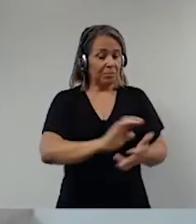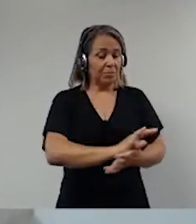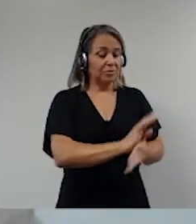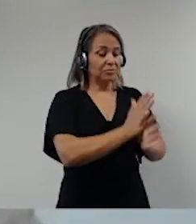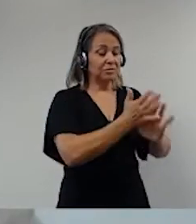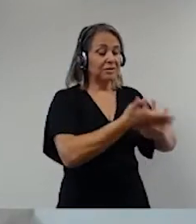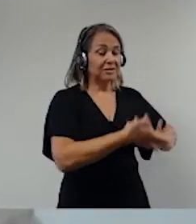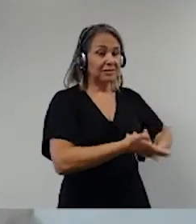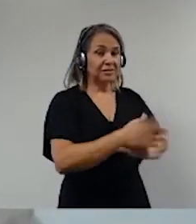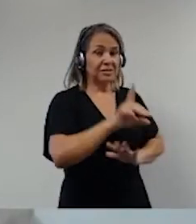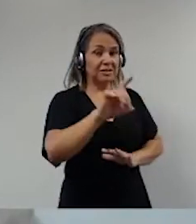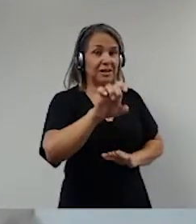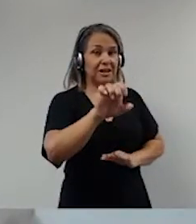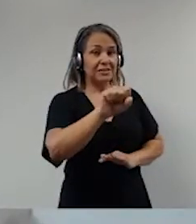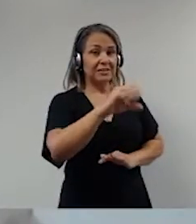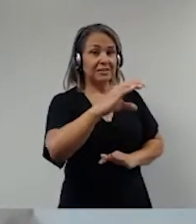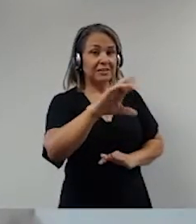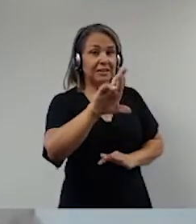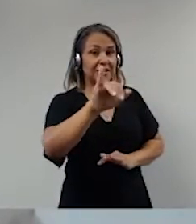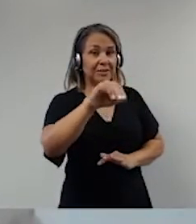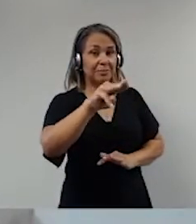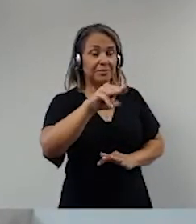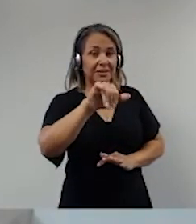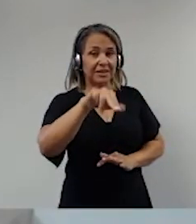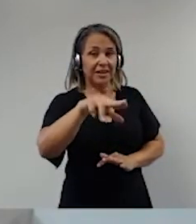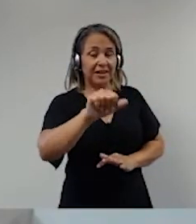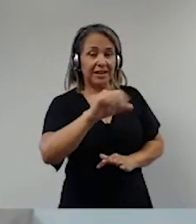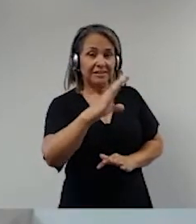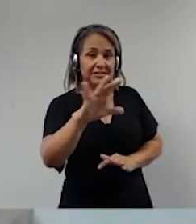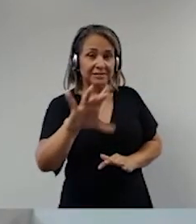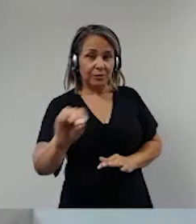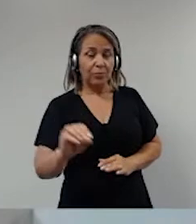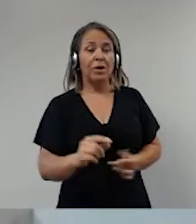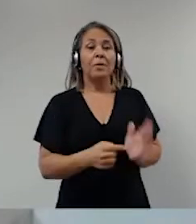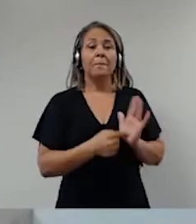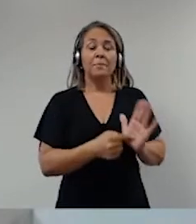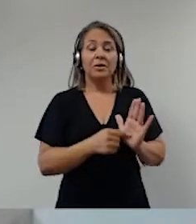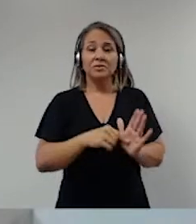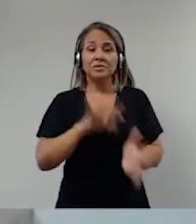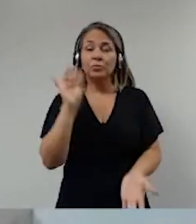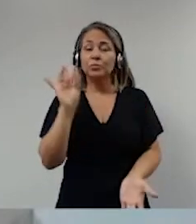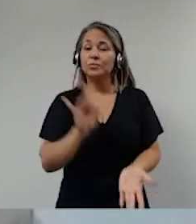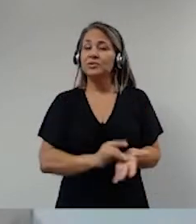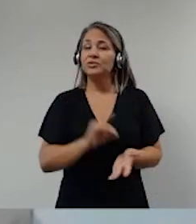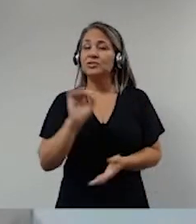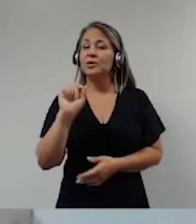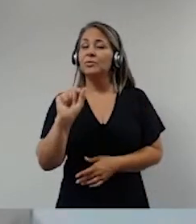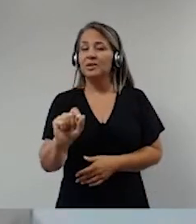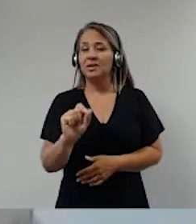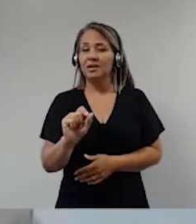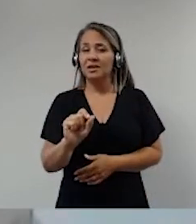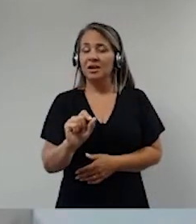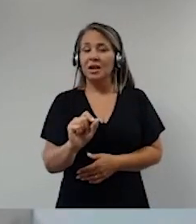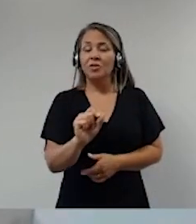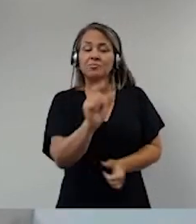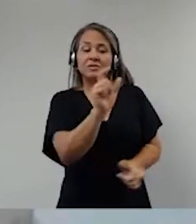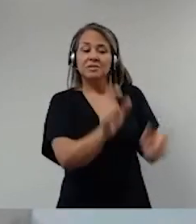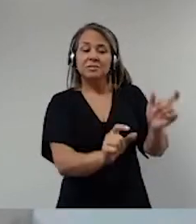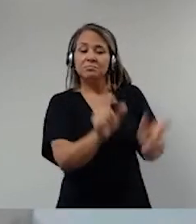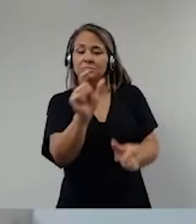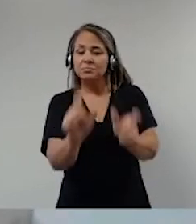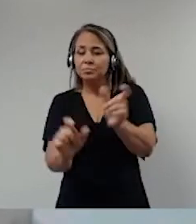discriminação designa, no seu sentido original, o ato de